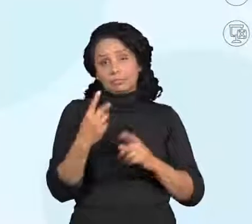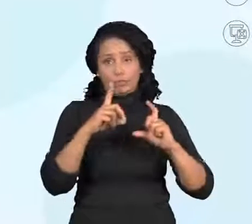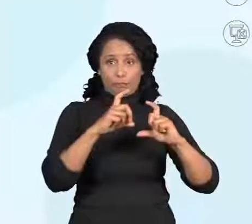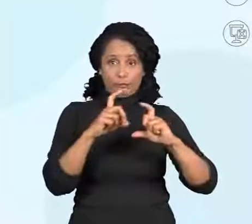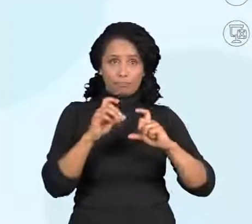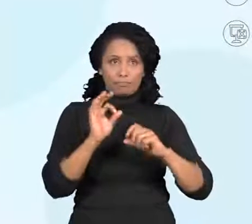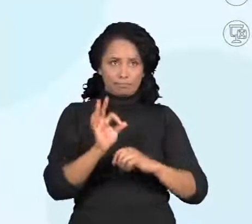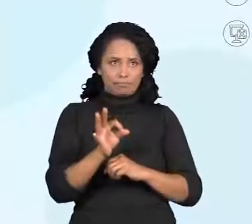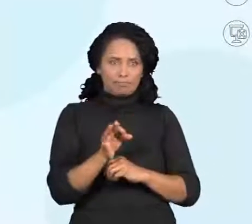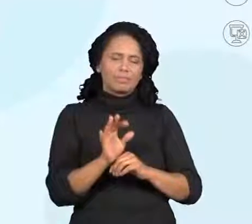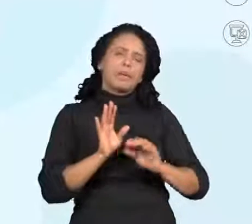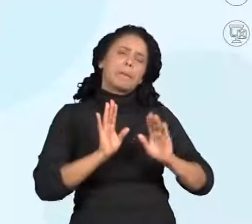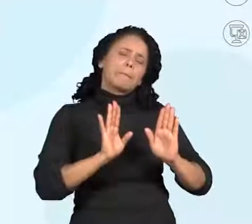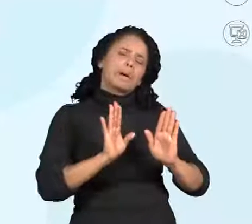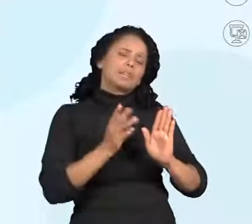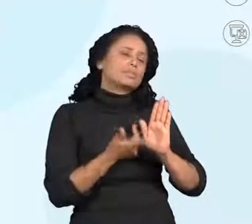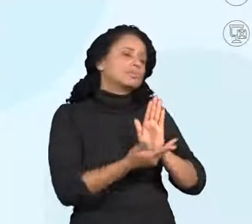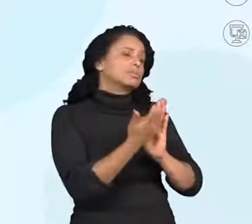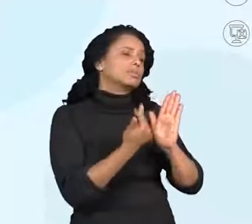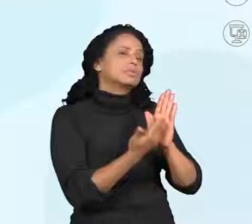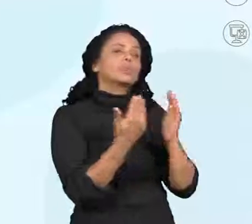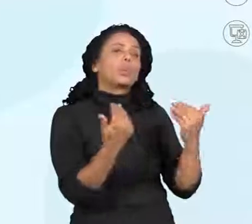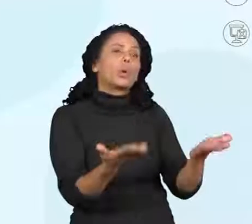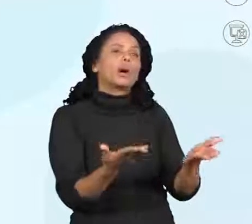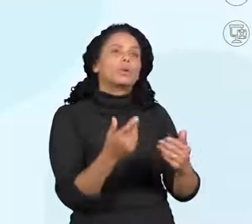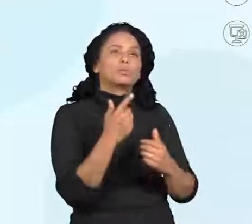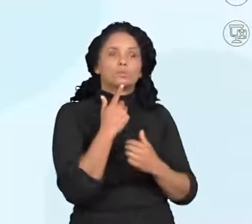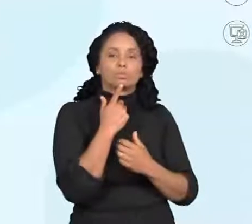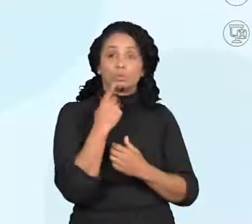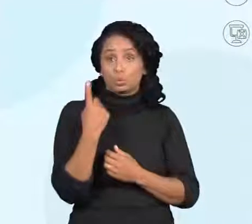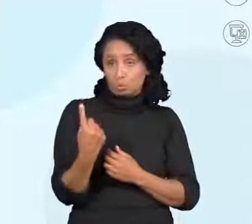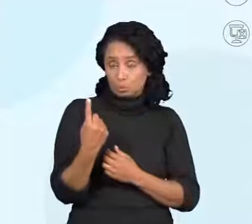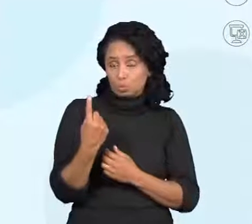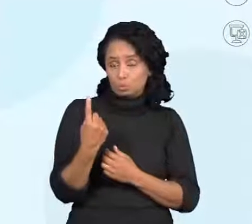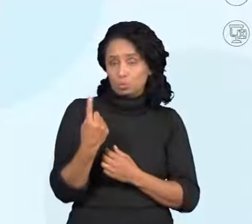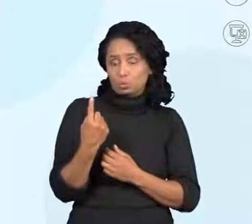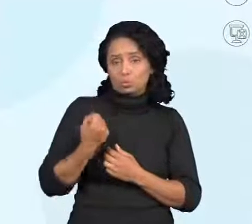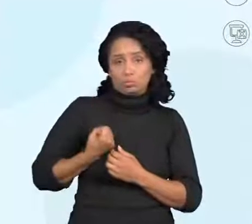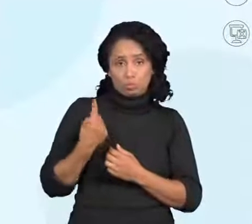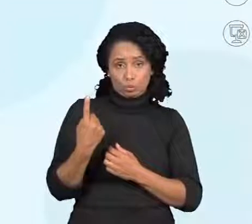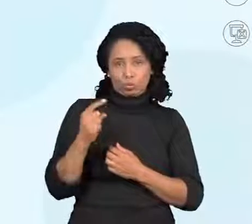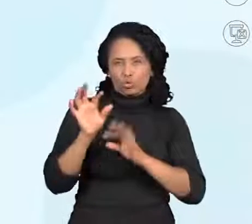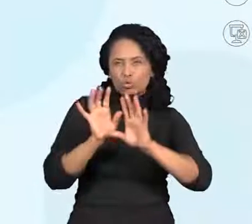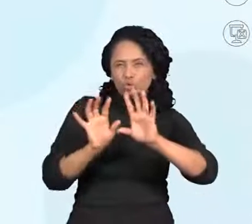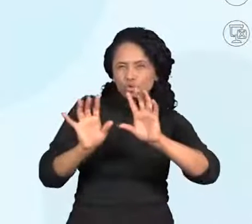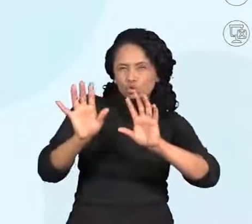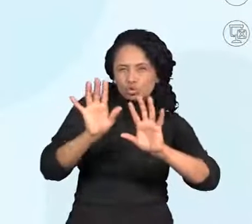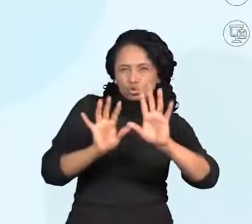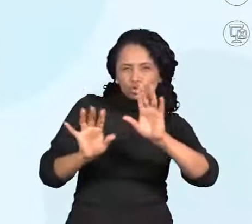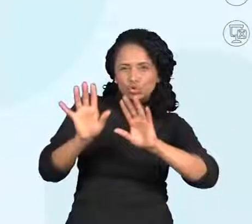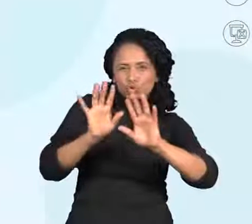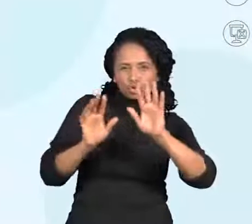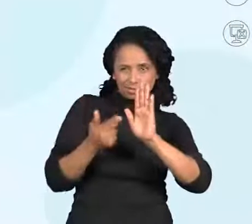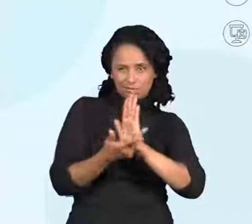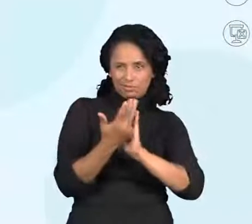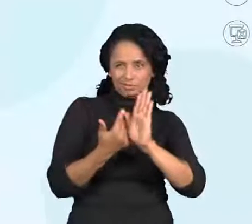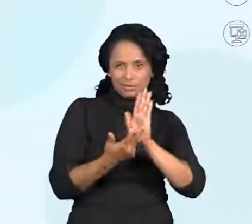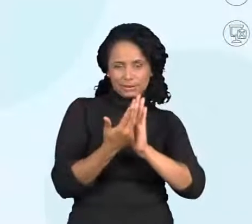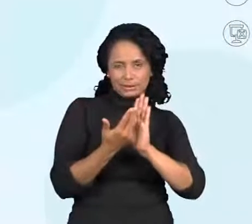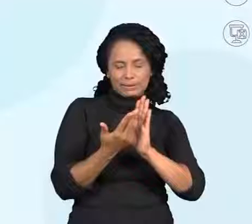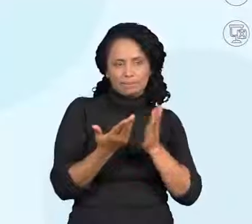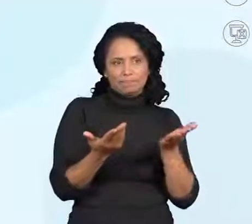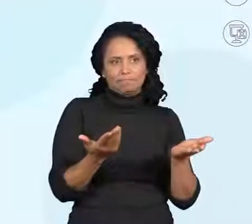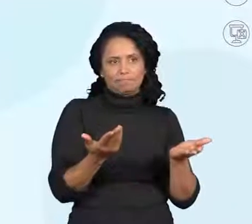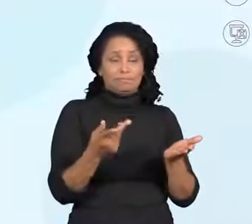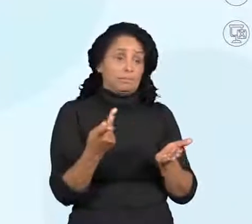desenho? desenho. Desenho. Desenho é o 1. Aham! Errei? Errou! Errei? Não, na